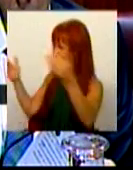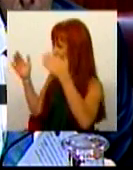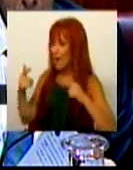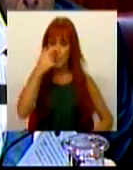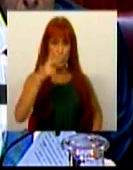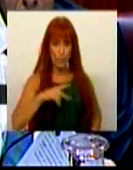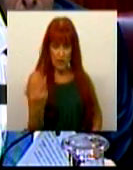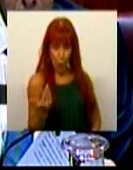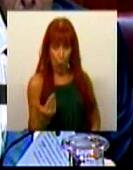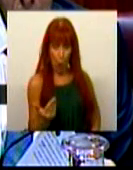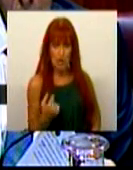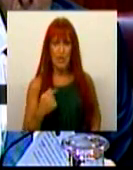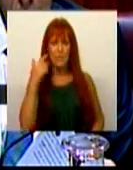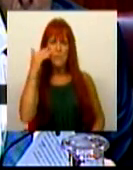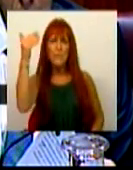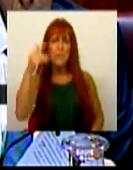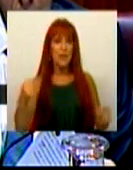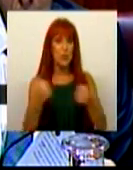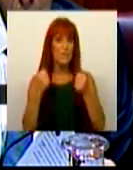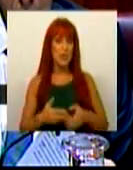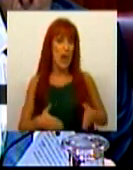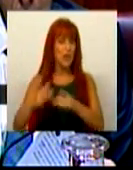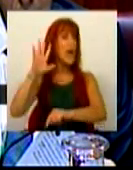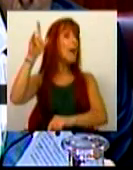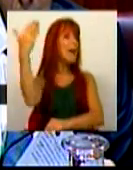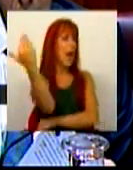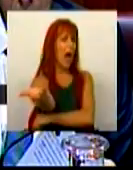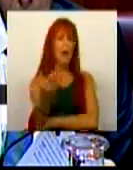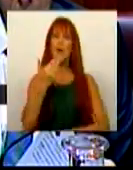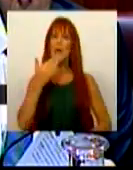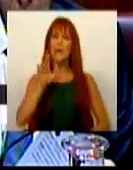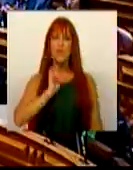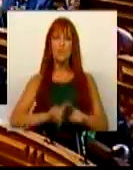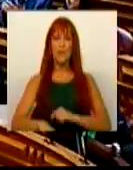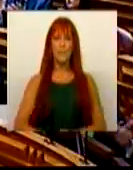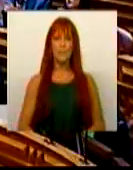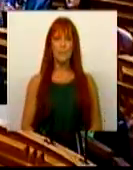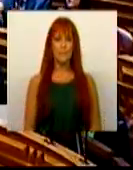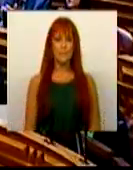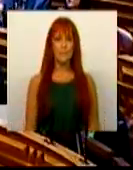portugueses hoje para enfrentarmos os grandes desafios estratégicos do amanhã. Muito obrigado, Sr. Deputado.